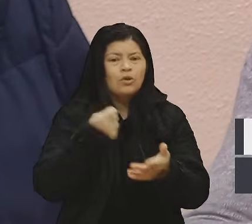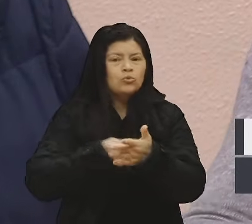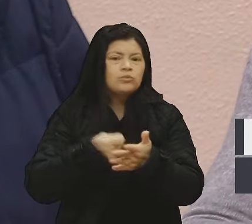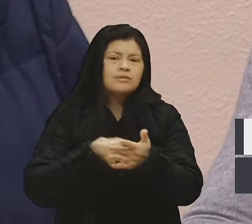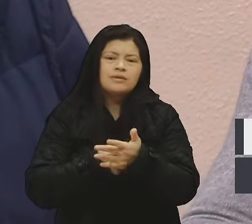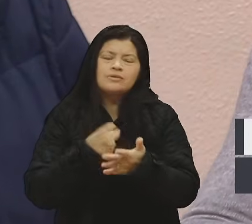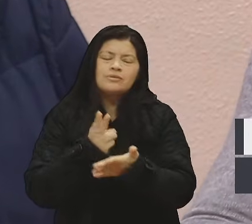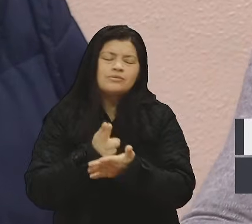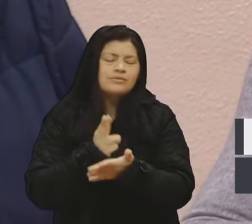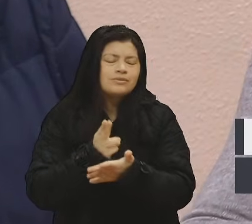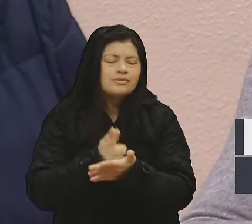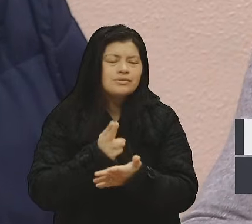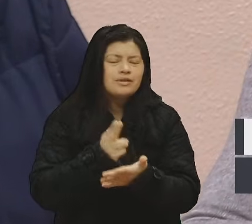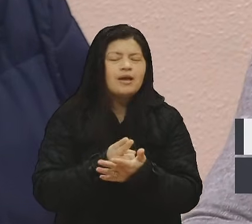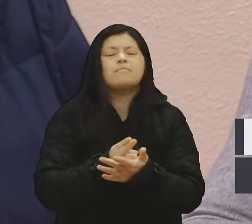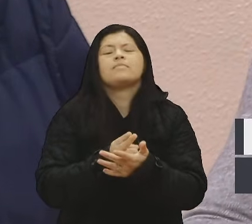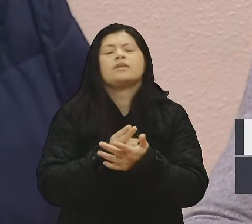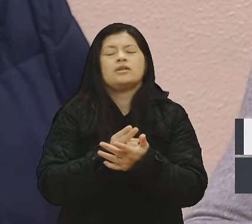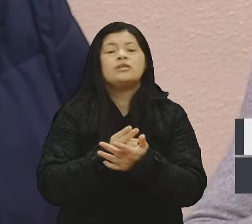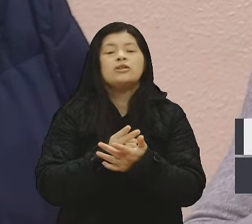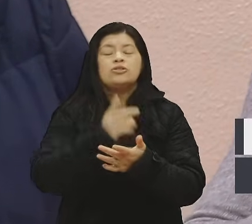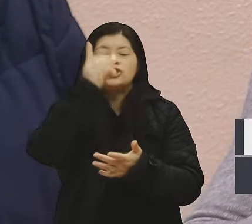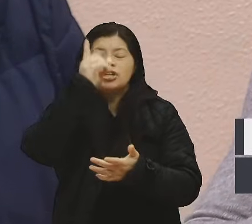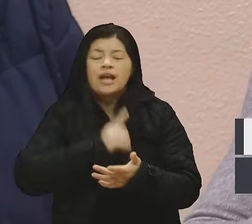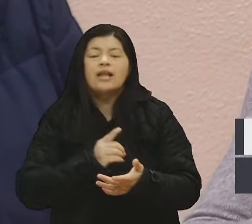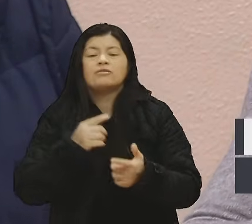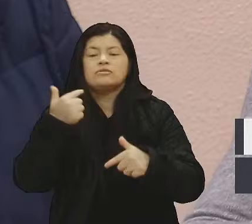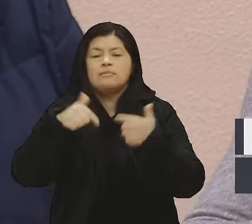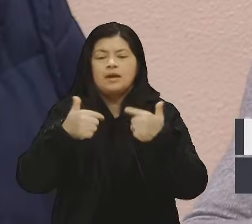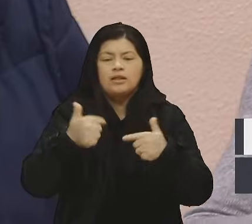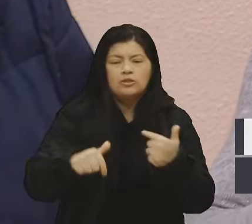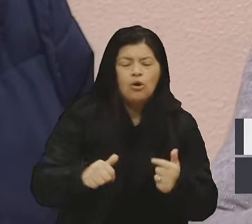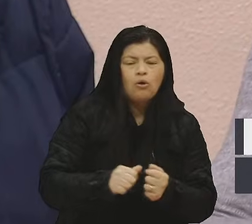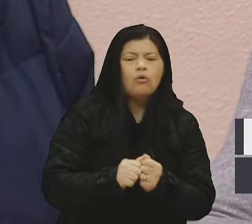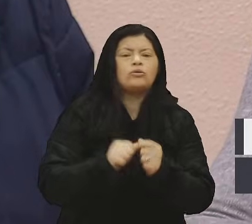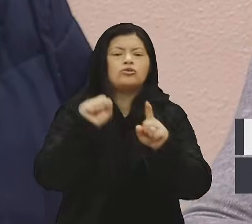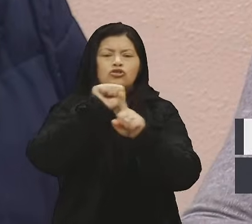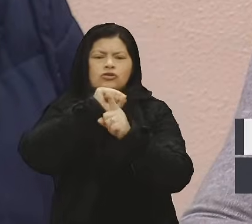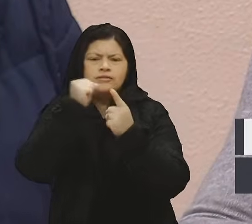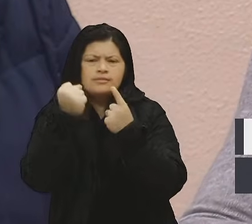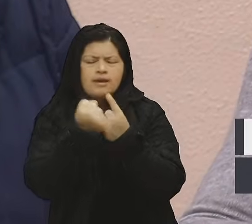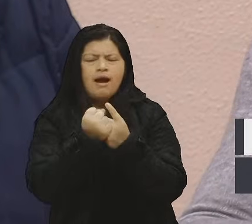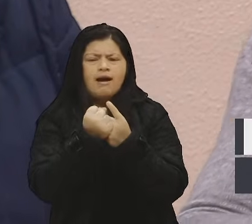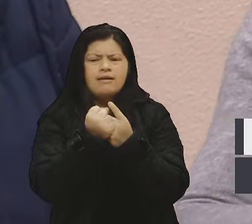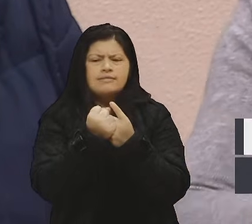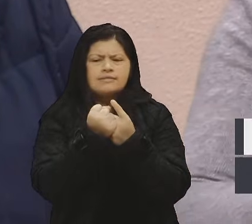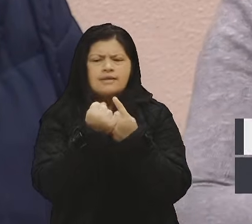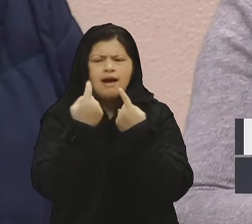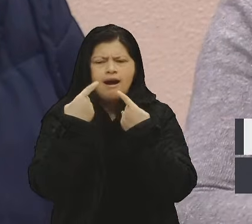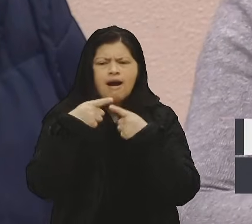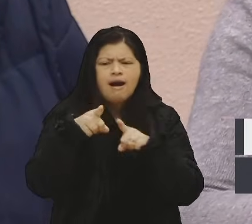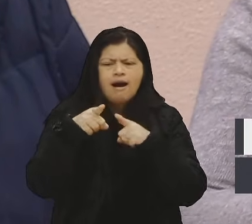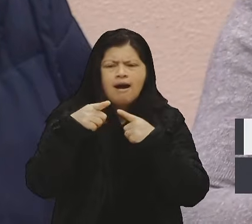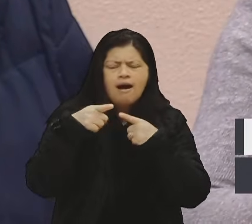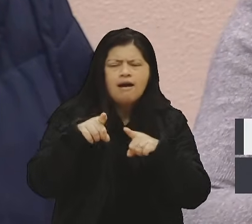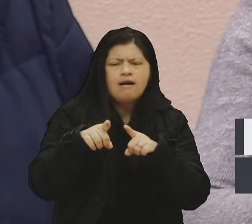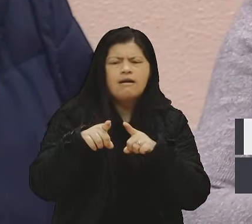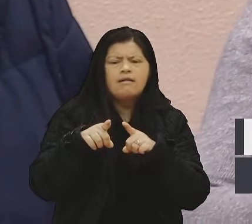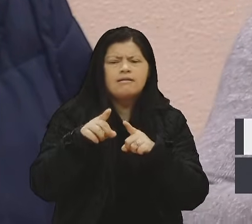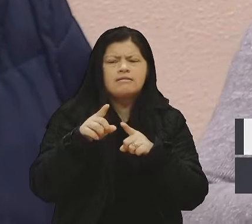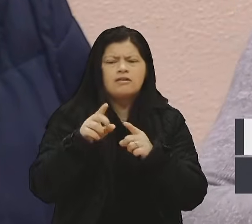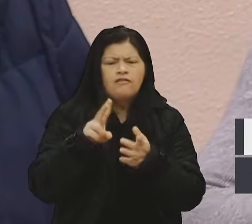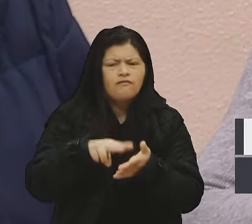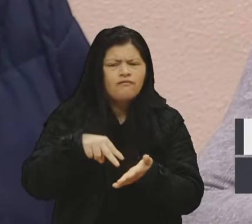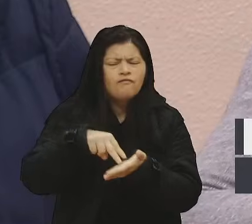pelos direitos dos trabalhadores e trabalhadoras, pelos direitos sociais, denunciando, tendo